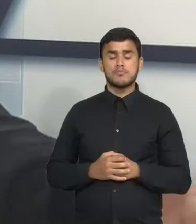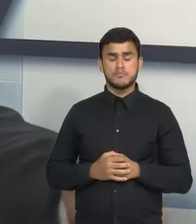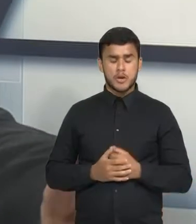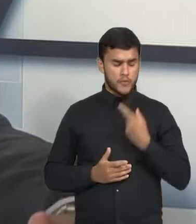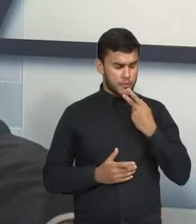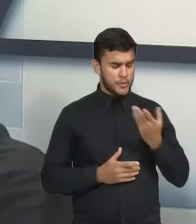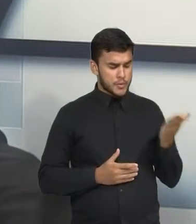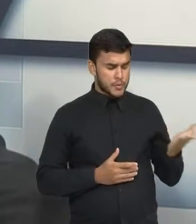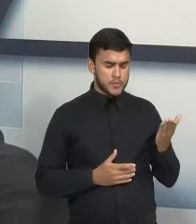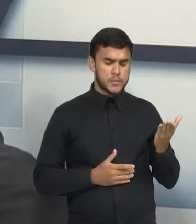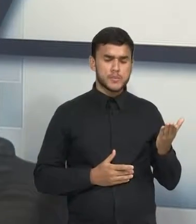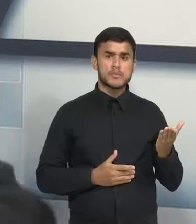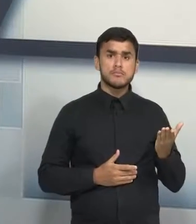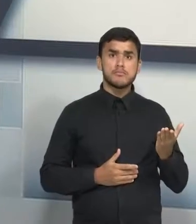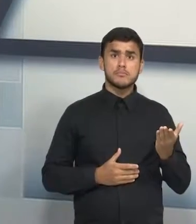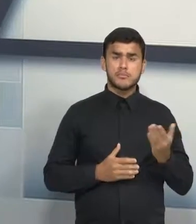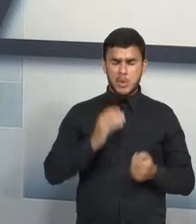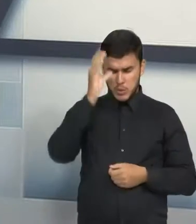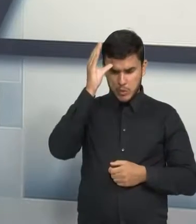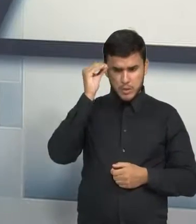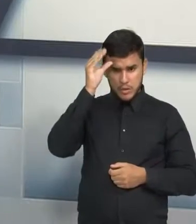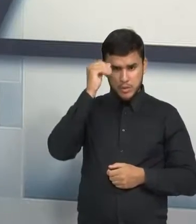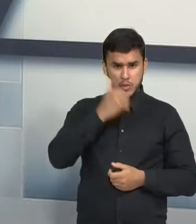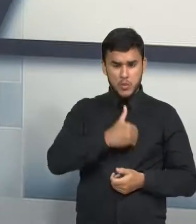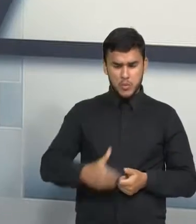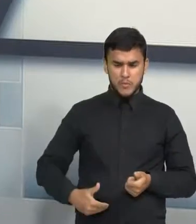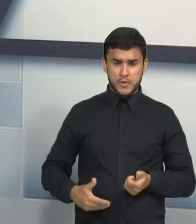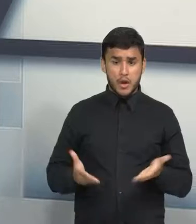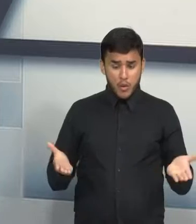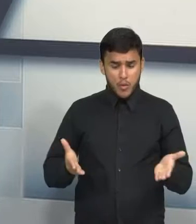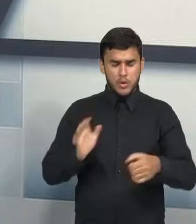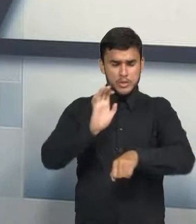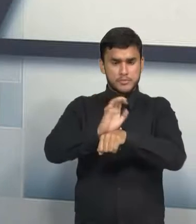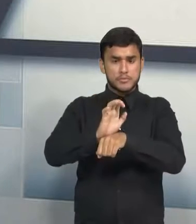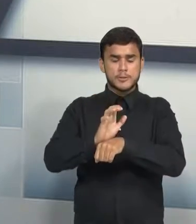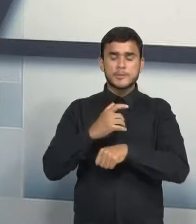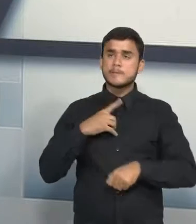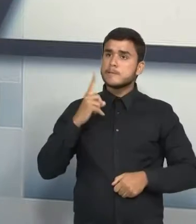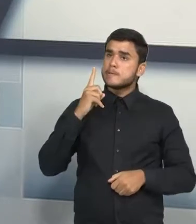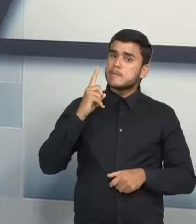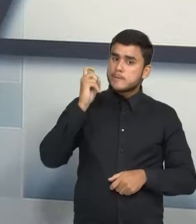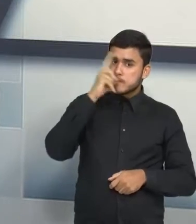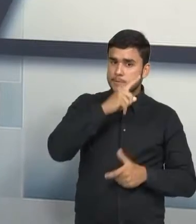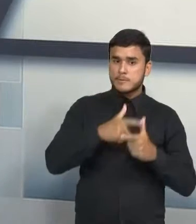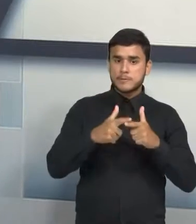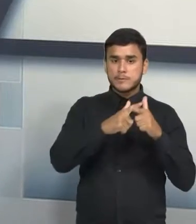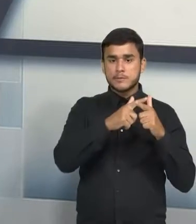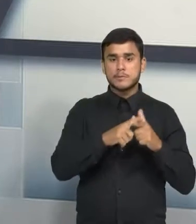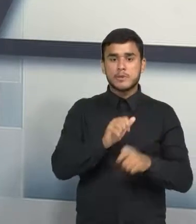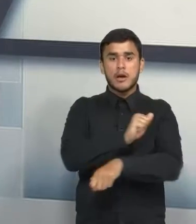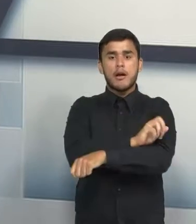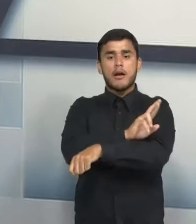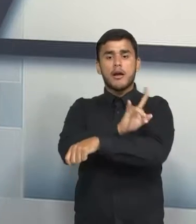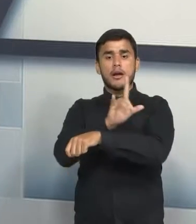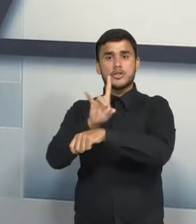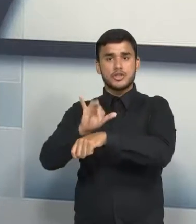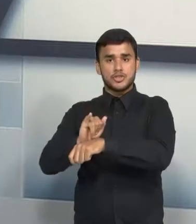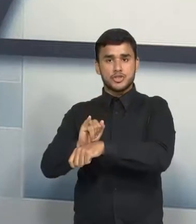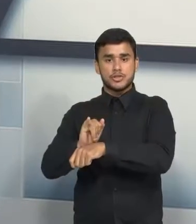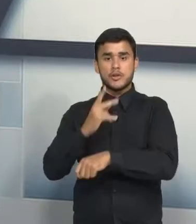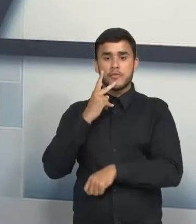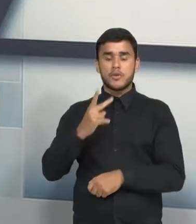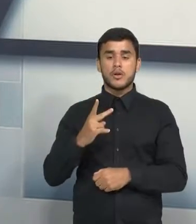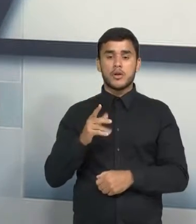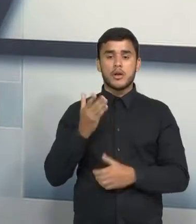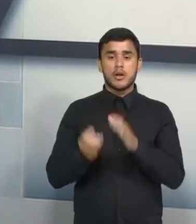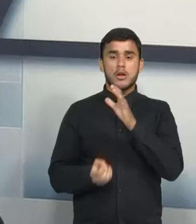governador, vivendo o problema da segurança pública agora, e teve no Aracati, inaugurando o quê? Inaugurando o